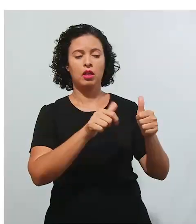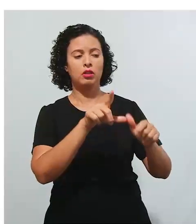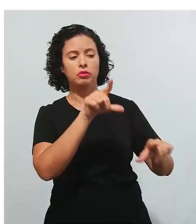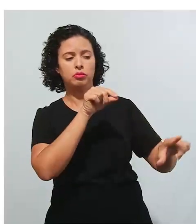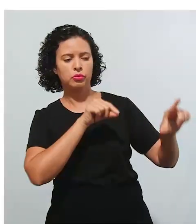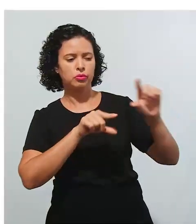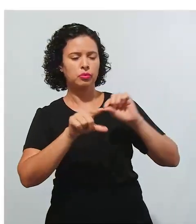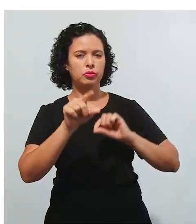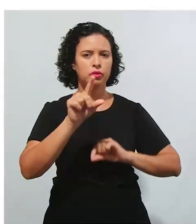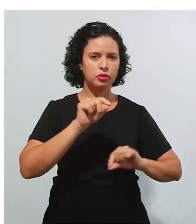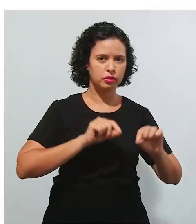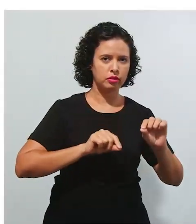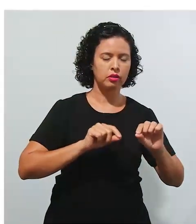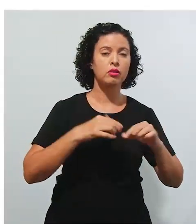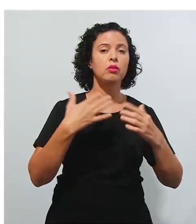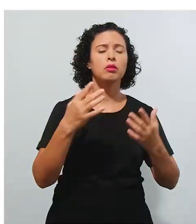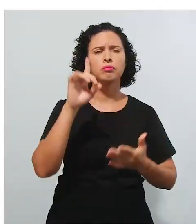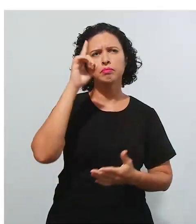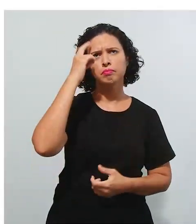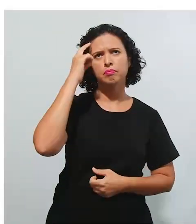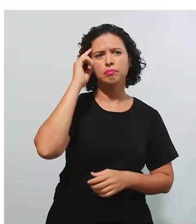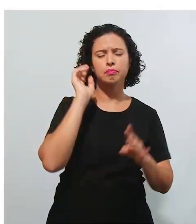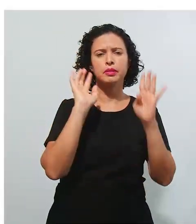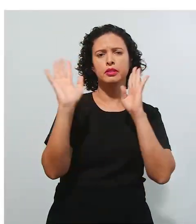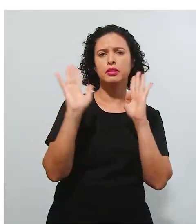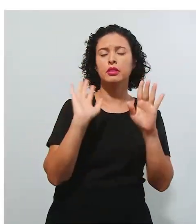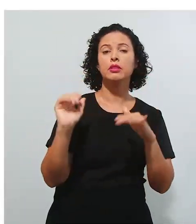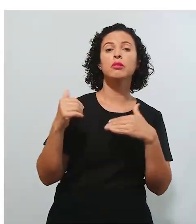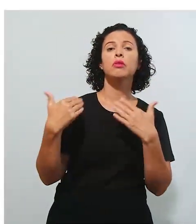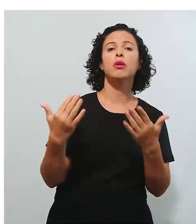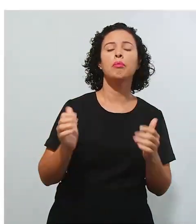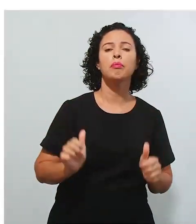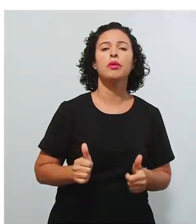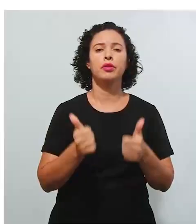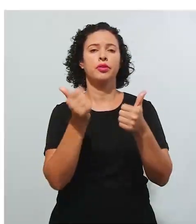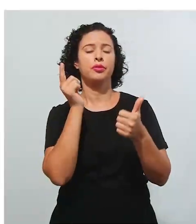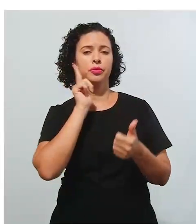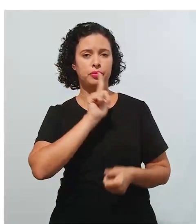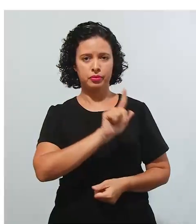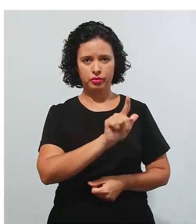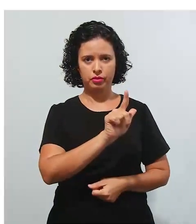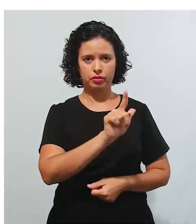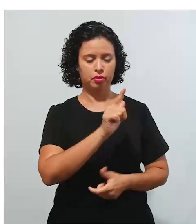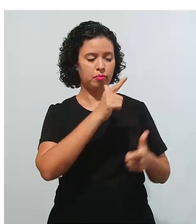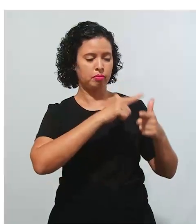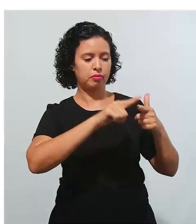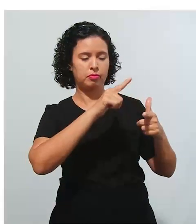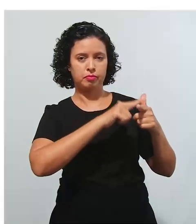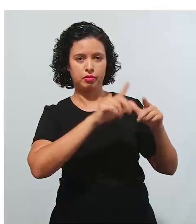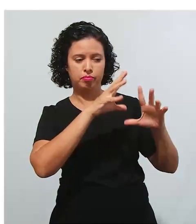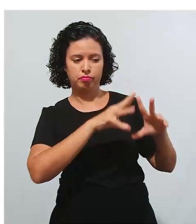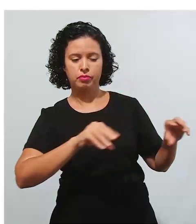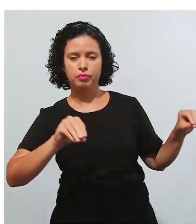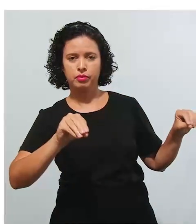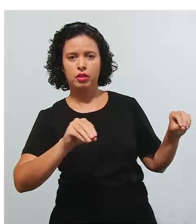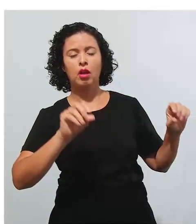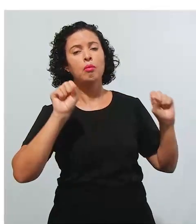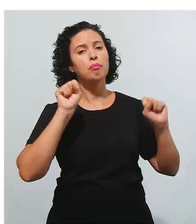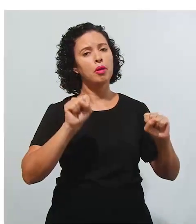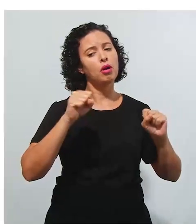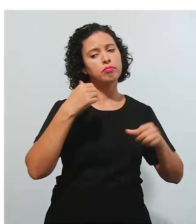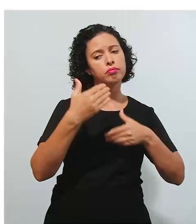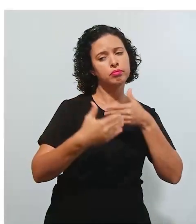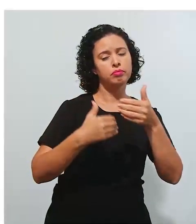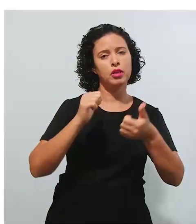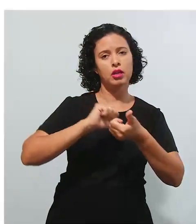lapidadas, até se pensar na melhor maneira possível, podem ocorrer adequações entre